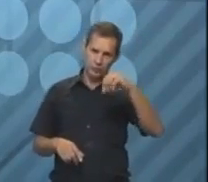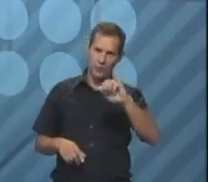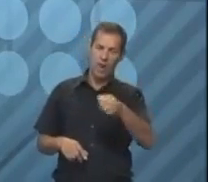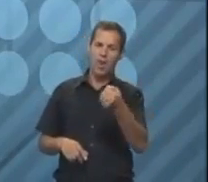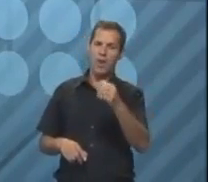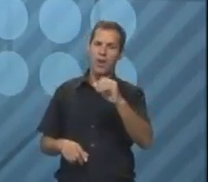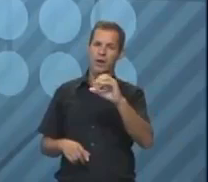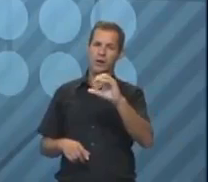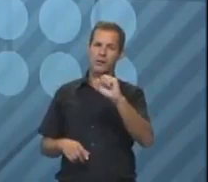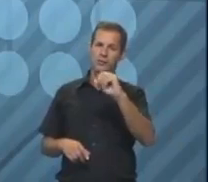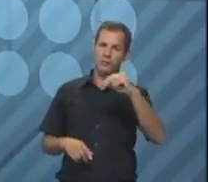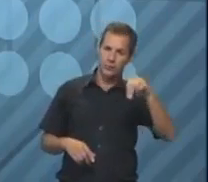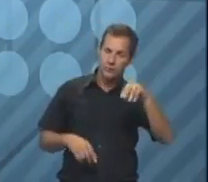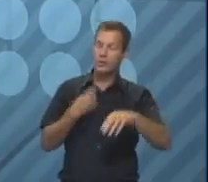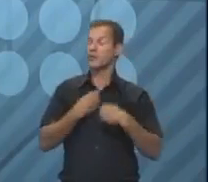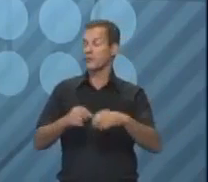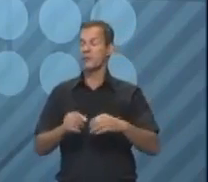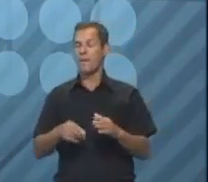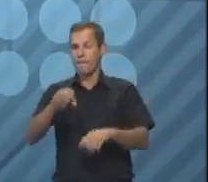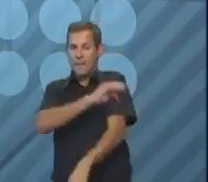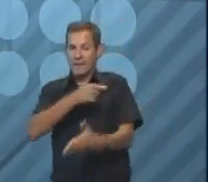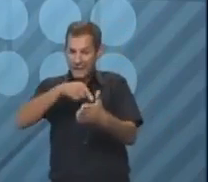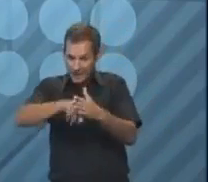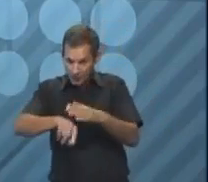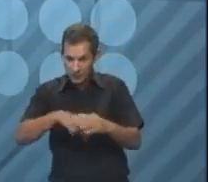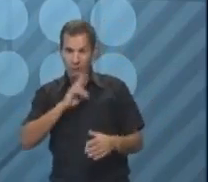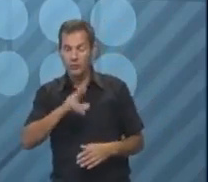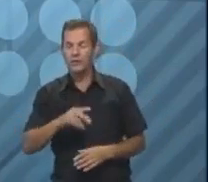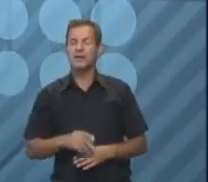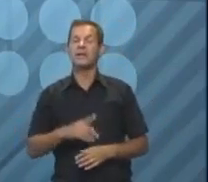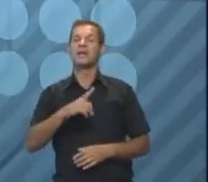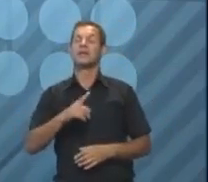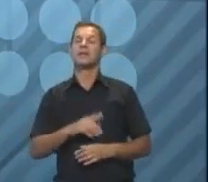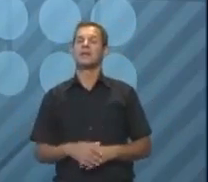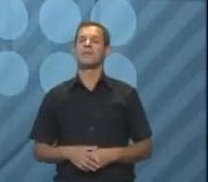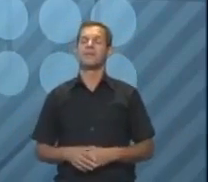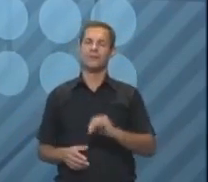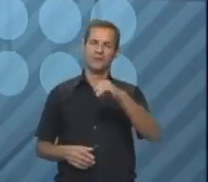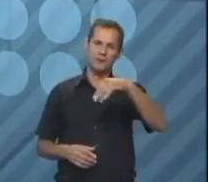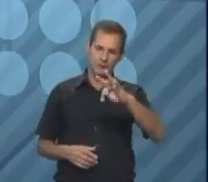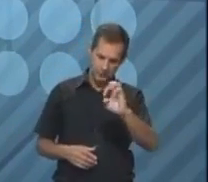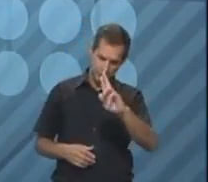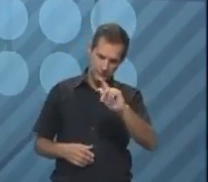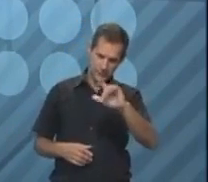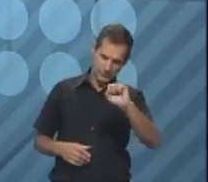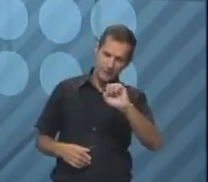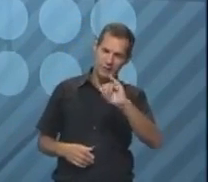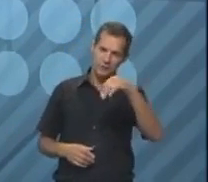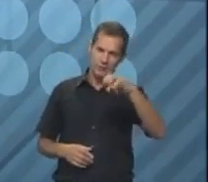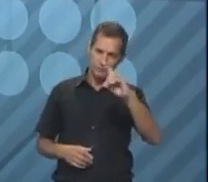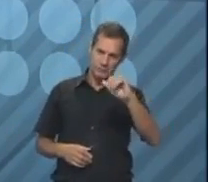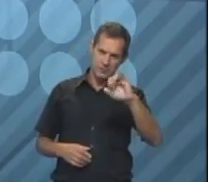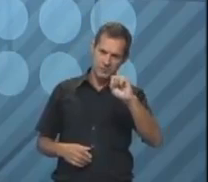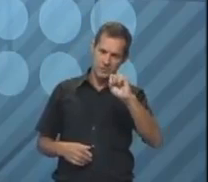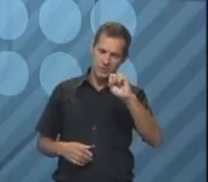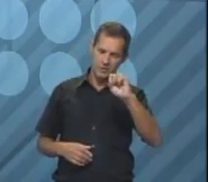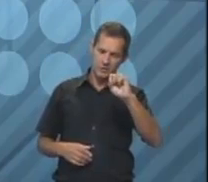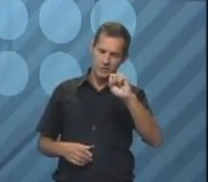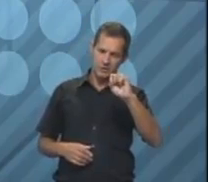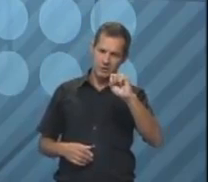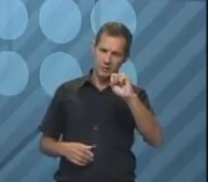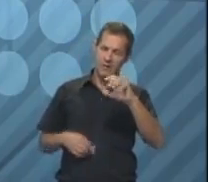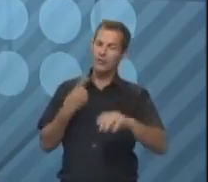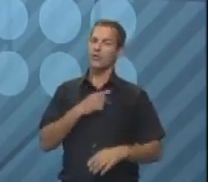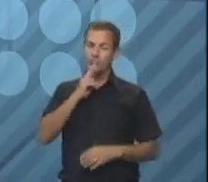de uma técnica mais avançada para resolvê-las. Essas são ditas as chamadas integrais imediatas. Mas será que todas a gente